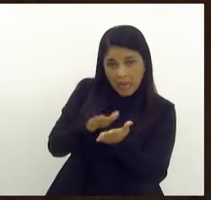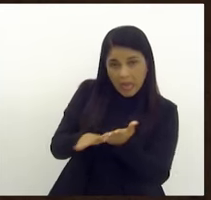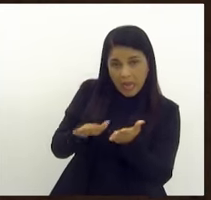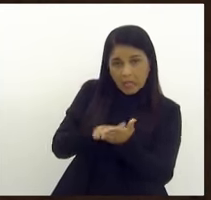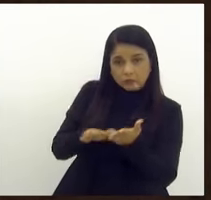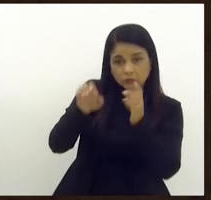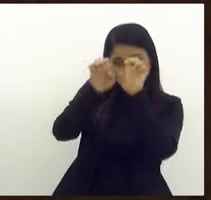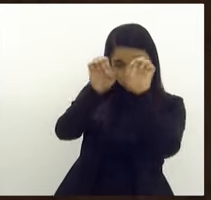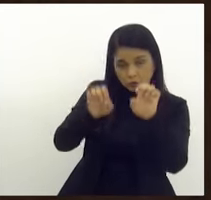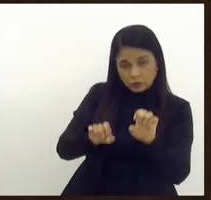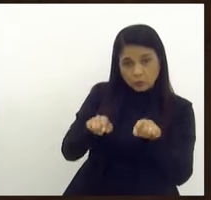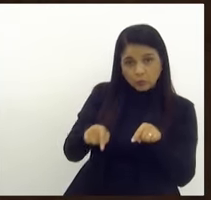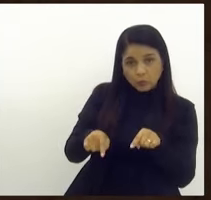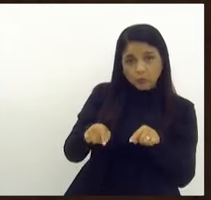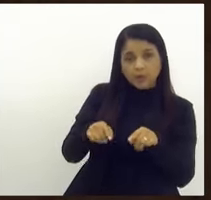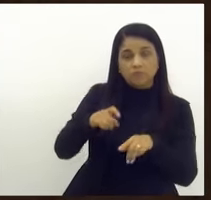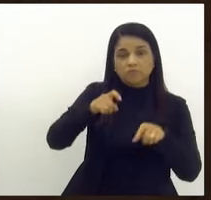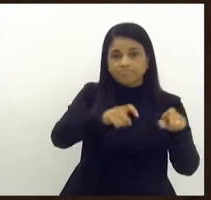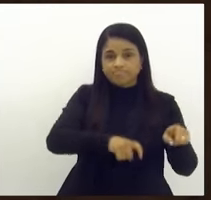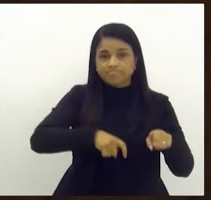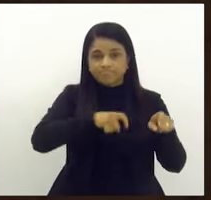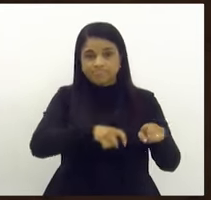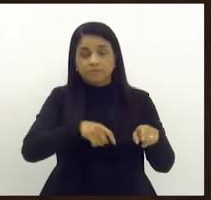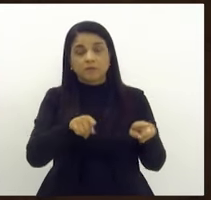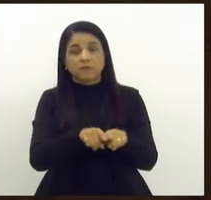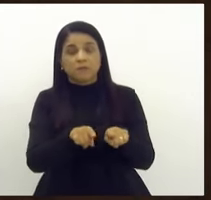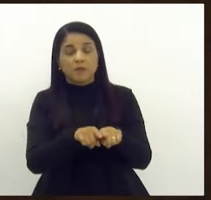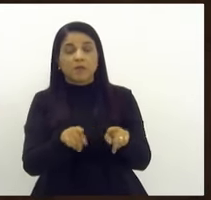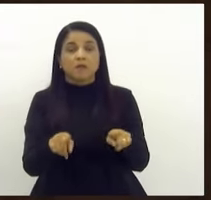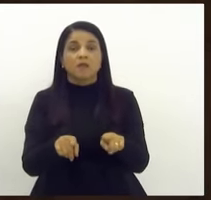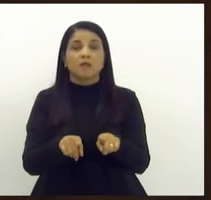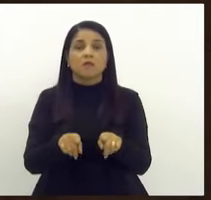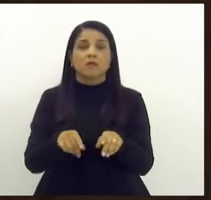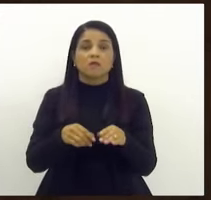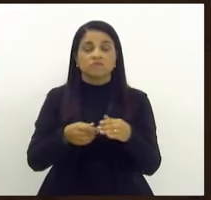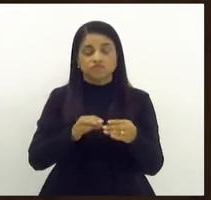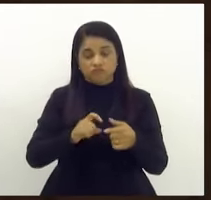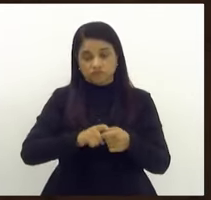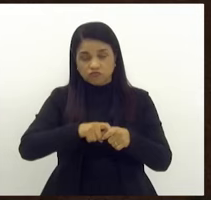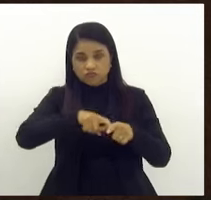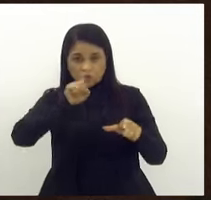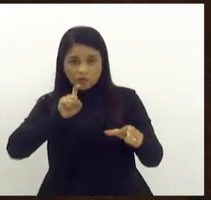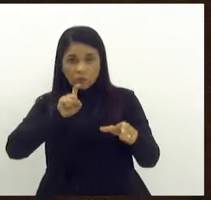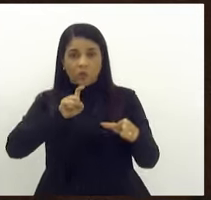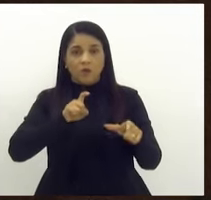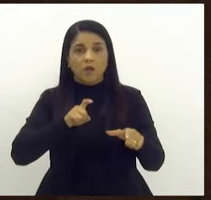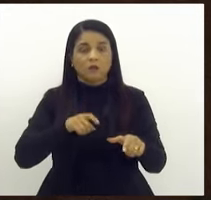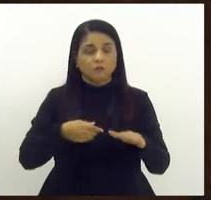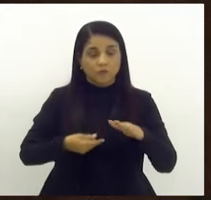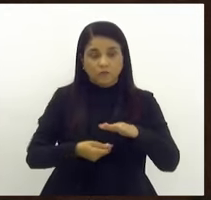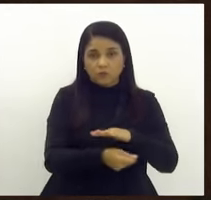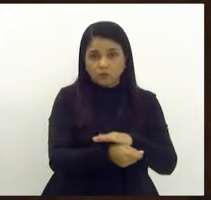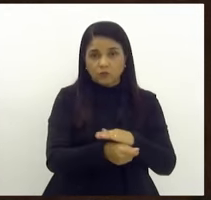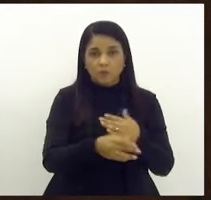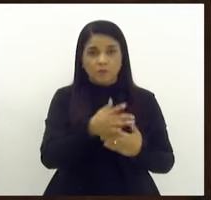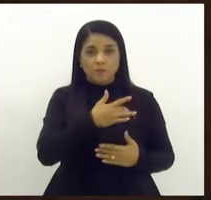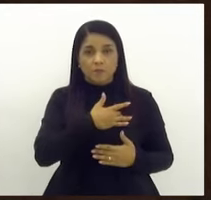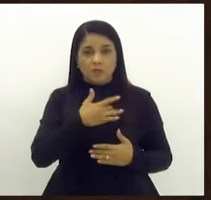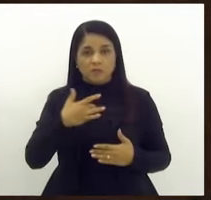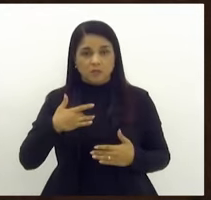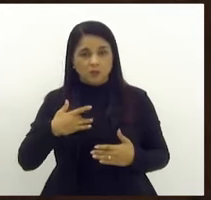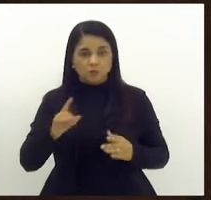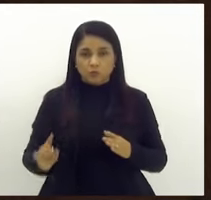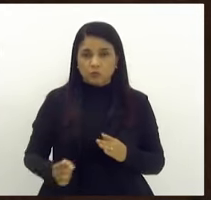infraestrutura produtiva bem Como desvincular o uso do fundo soberano paraa saúde financeira do fundo